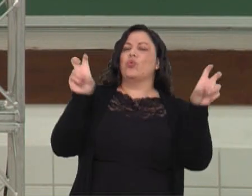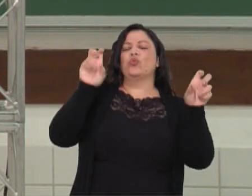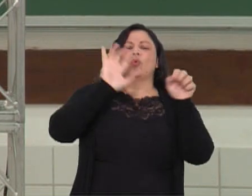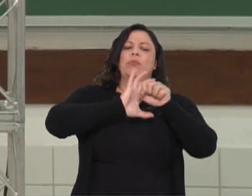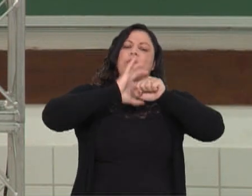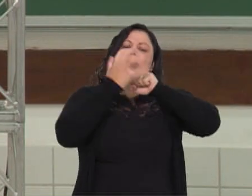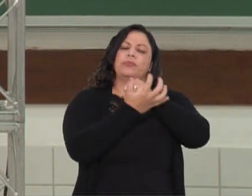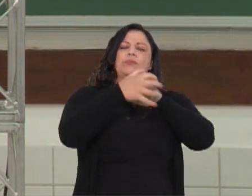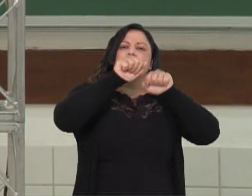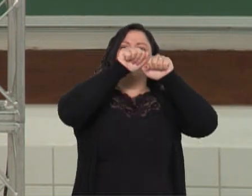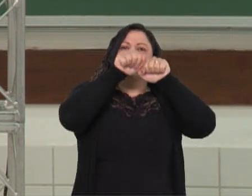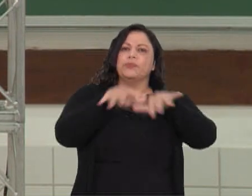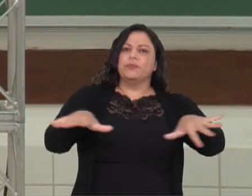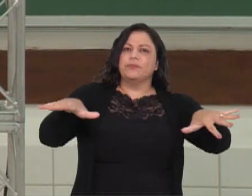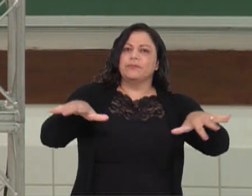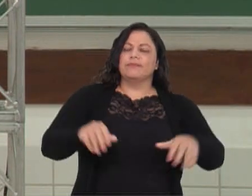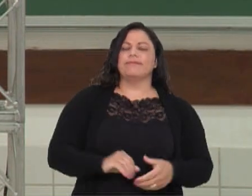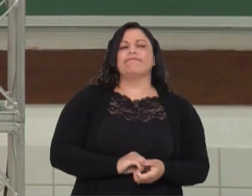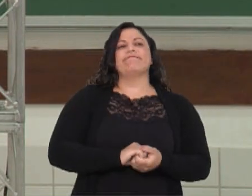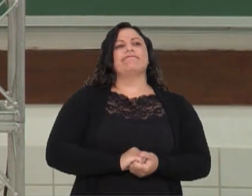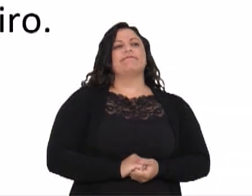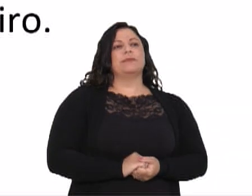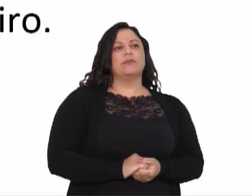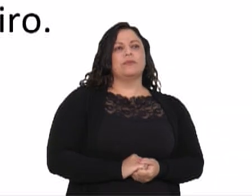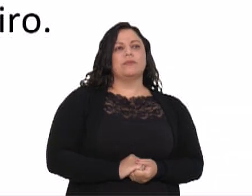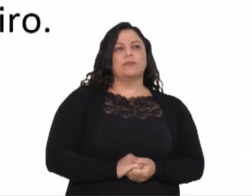consumo na atualidade. Vamos lá?